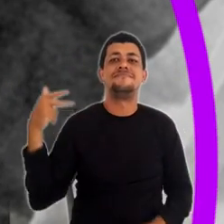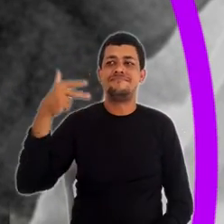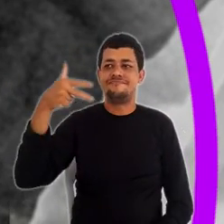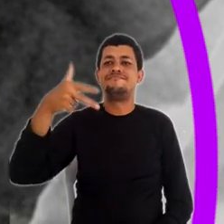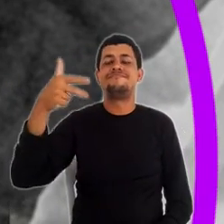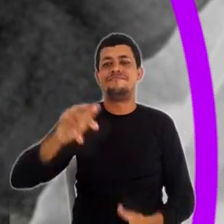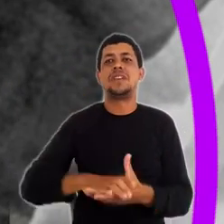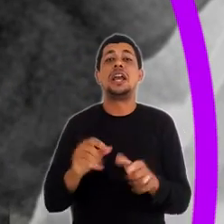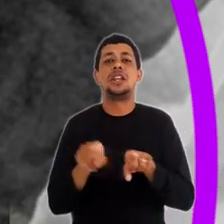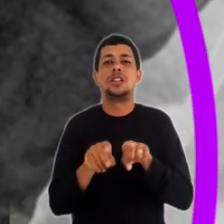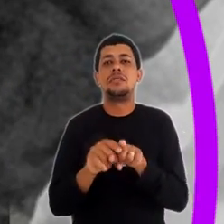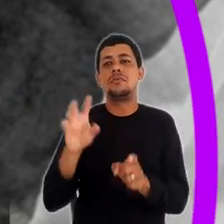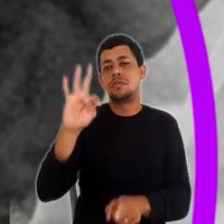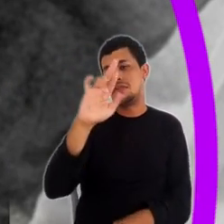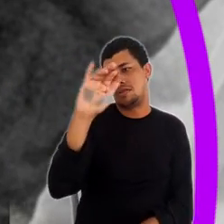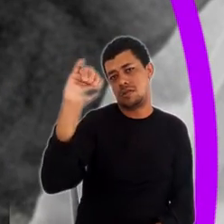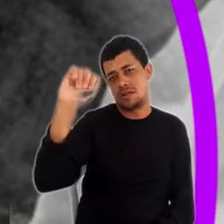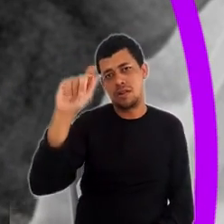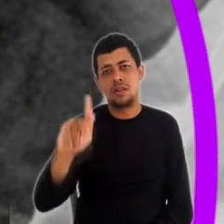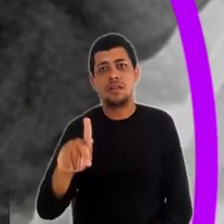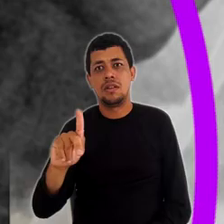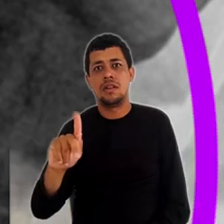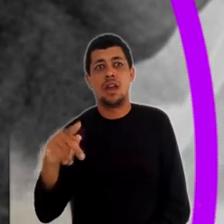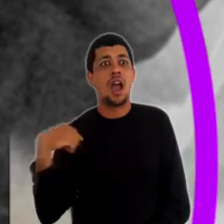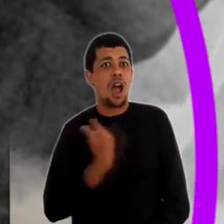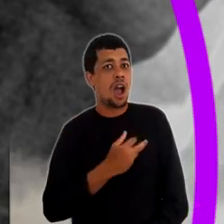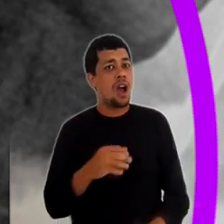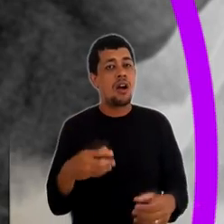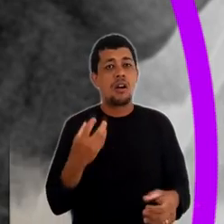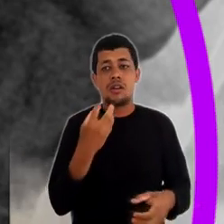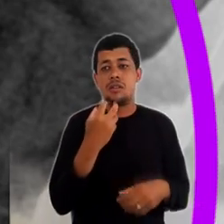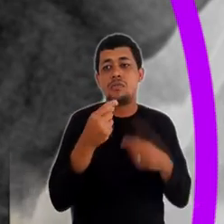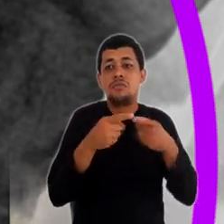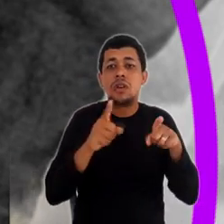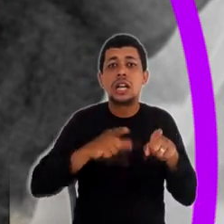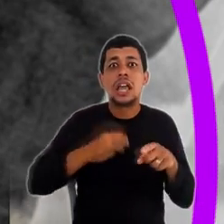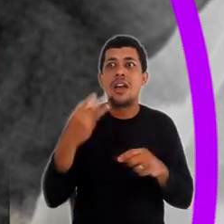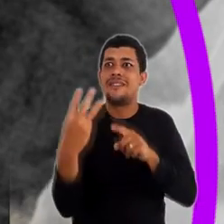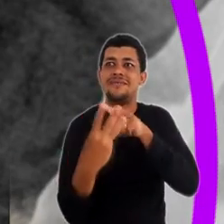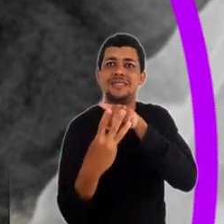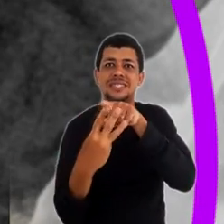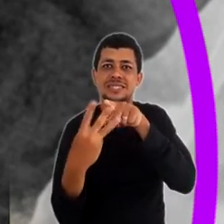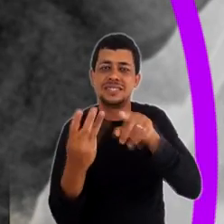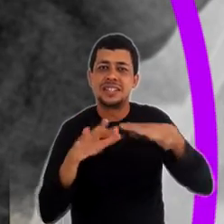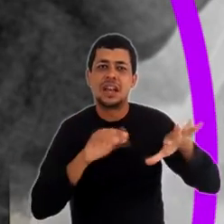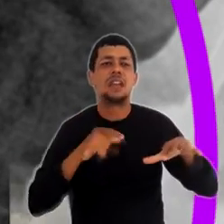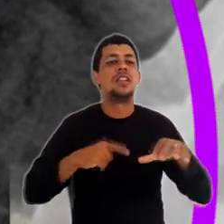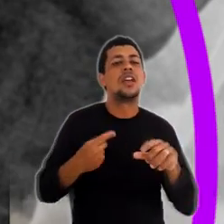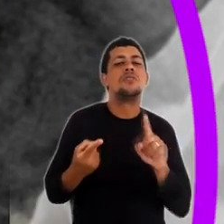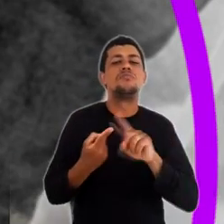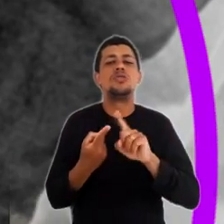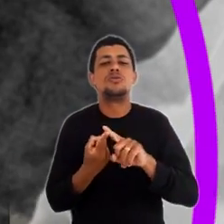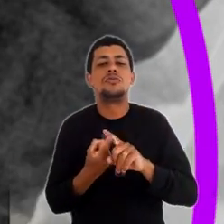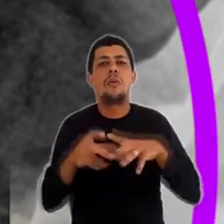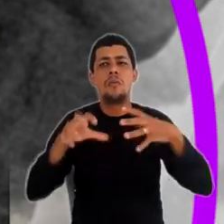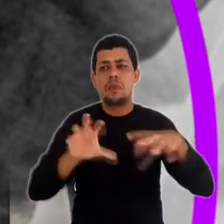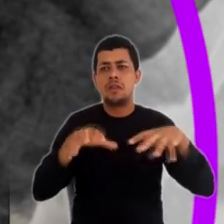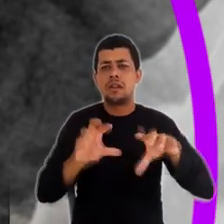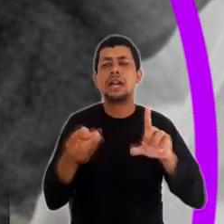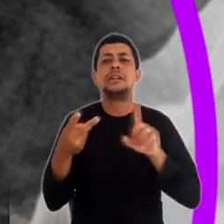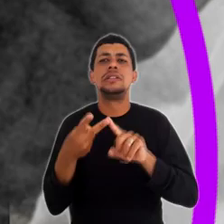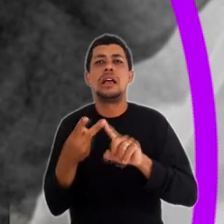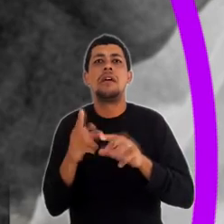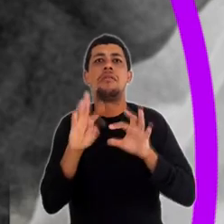o funk e o trap, né? Então, a nossa música junta os três ritmos, inclusive, né? Ela tem um beatzinho do funk, ela tem uma